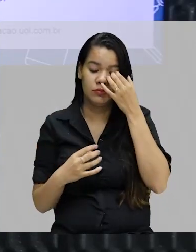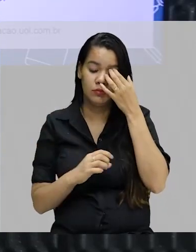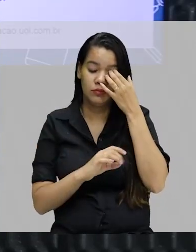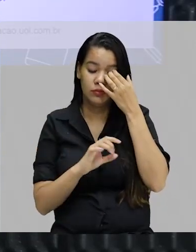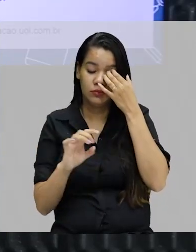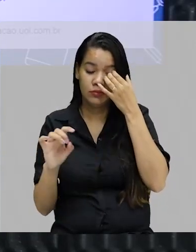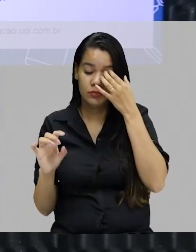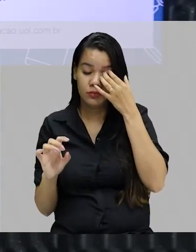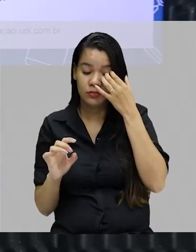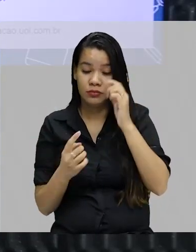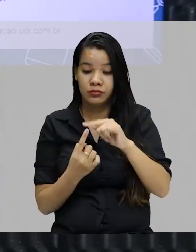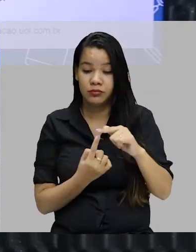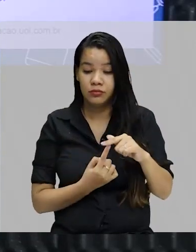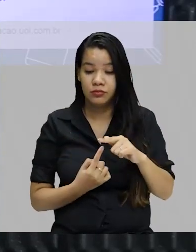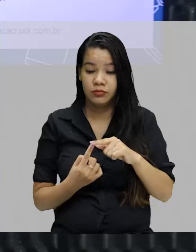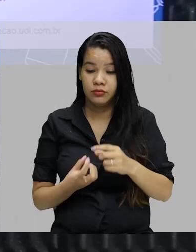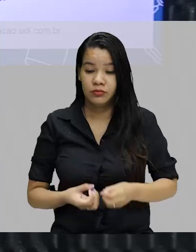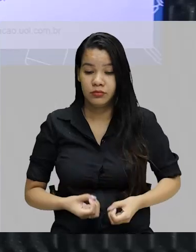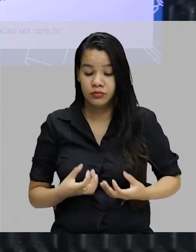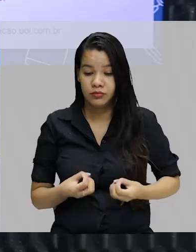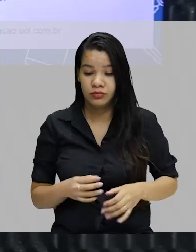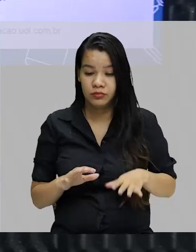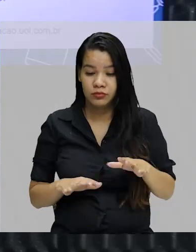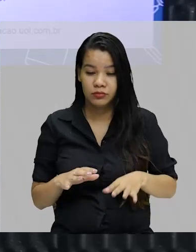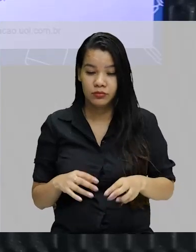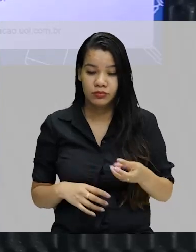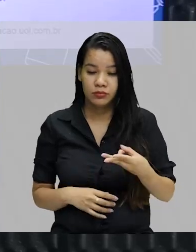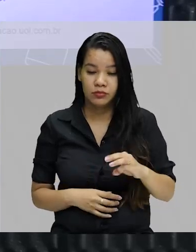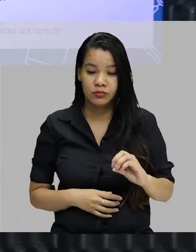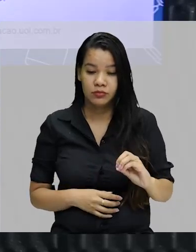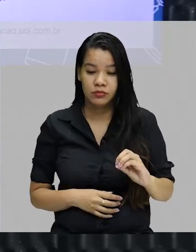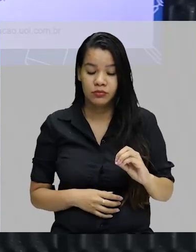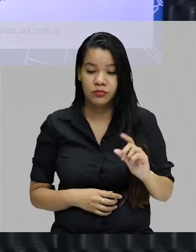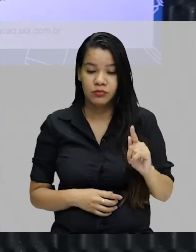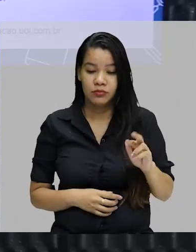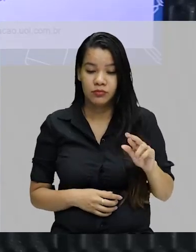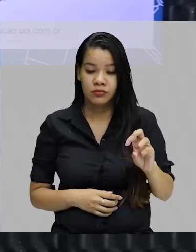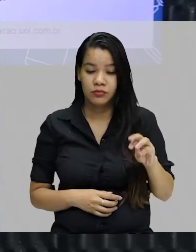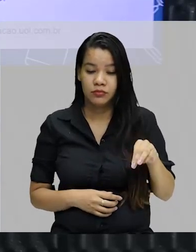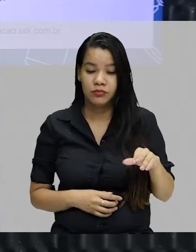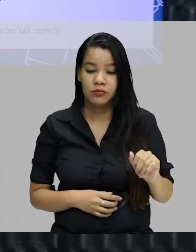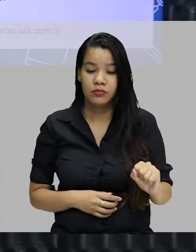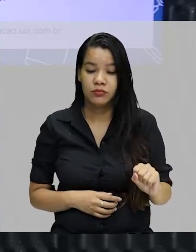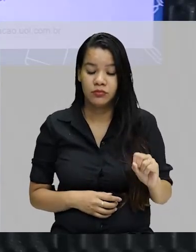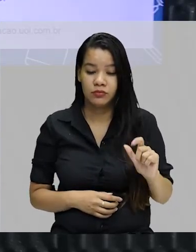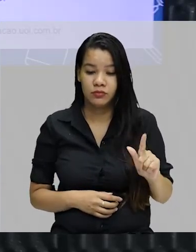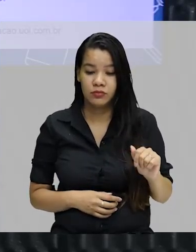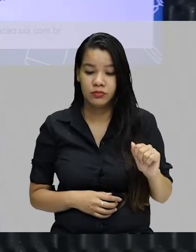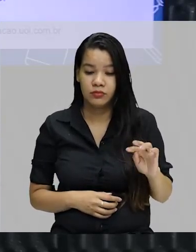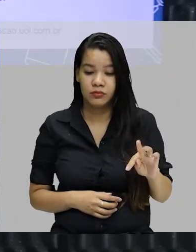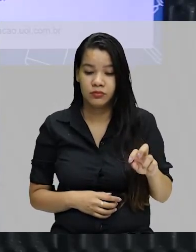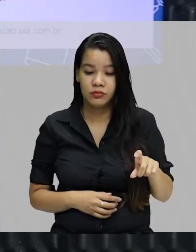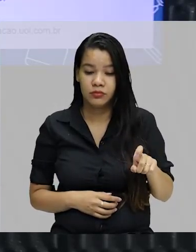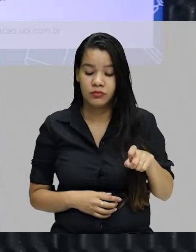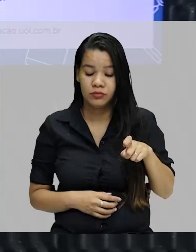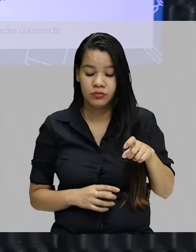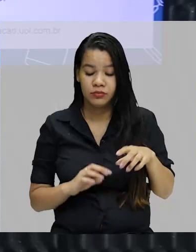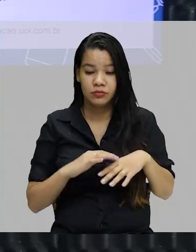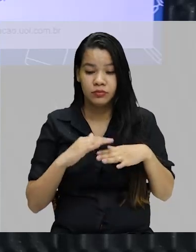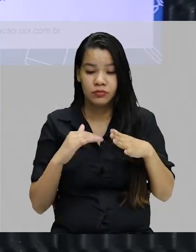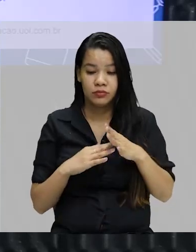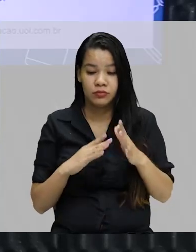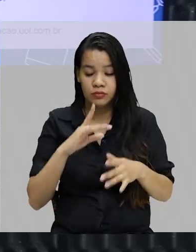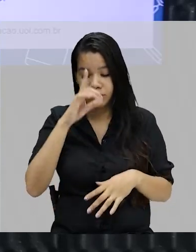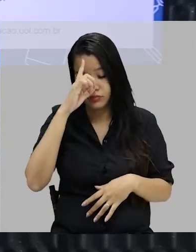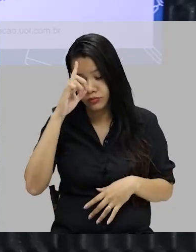desse tipo produz cerca de 30 gramas de látex todos os dias, né? Se você tem um cultivo enorme,